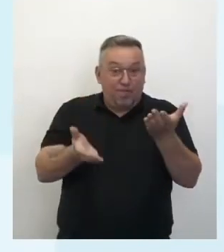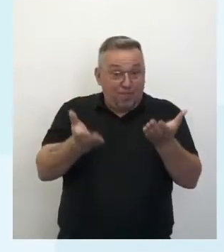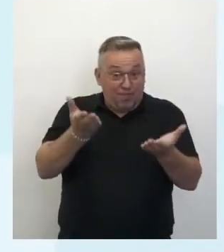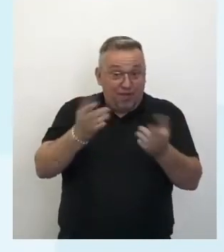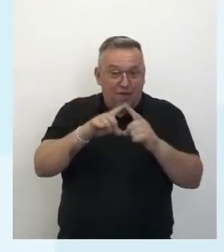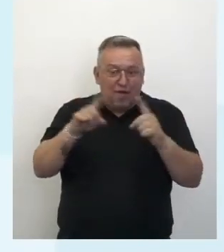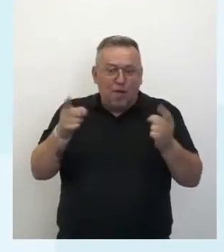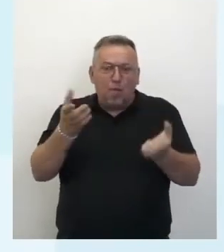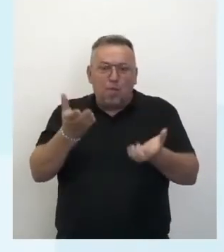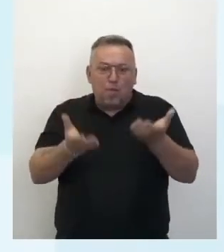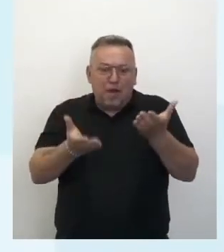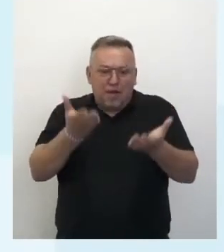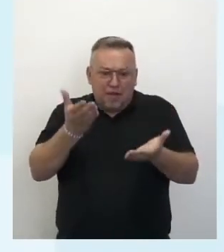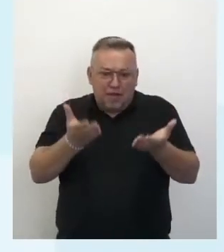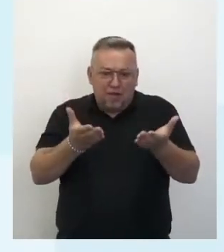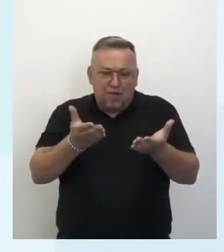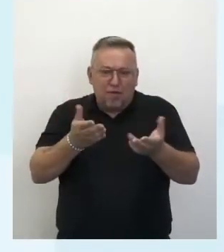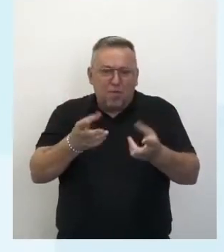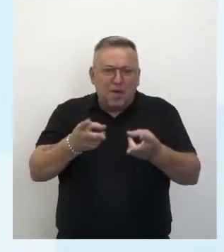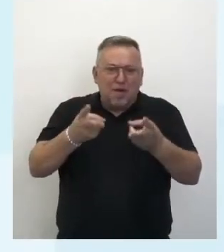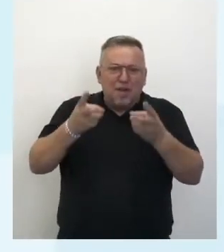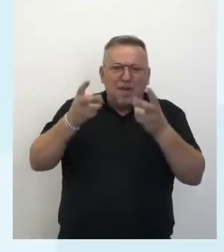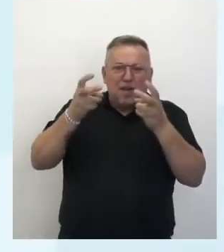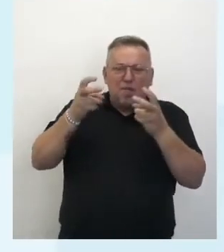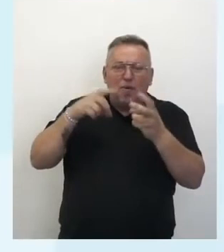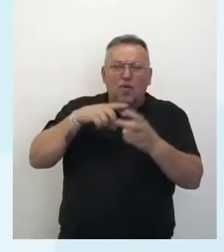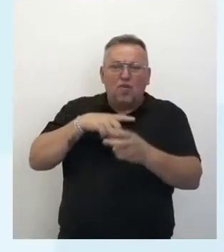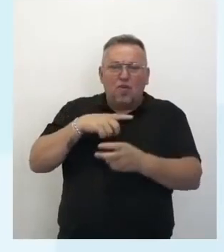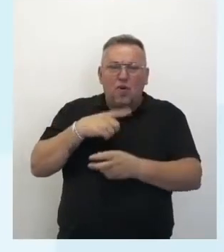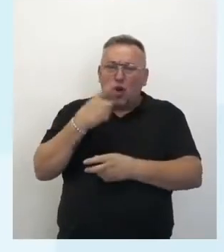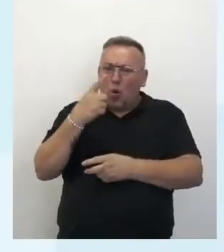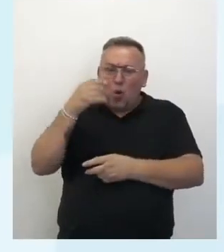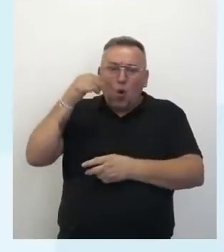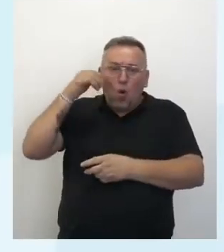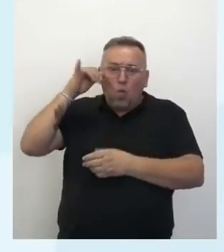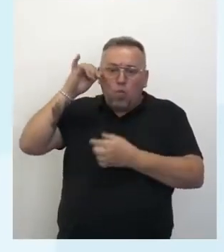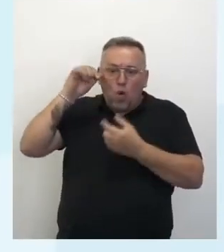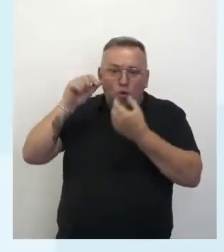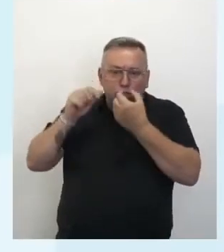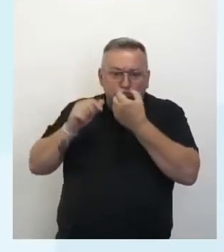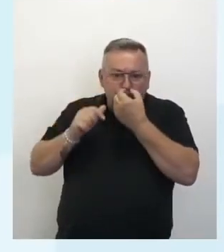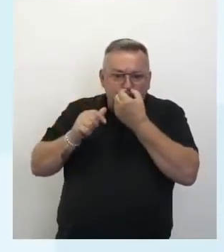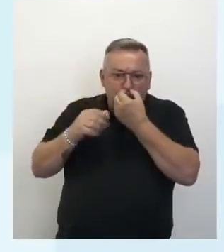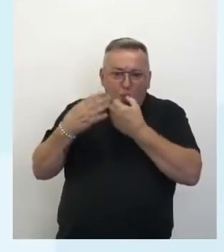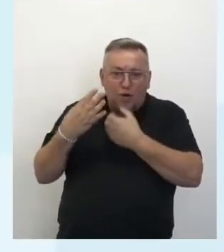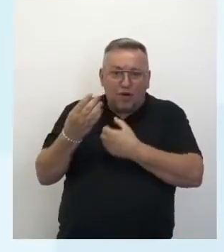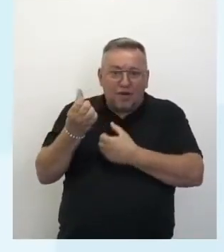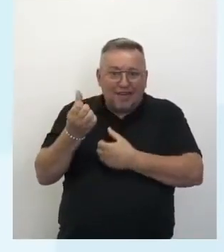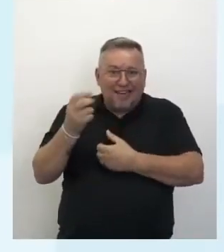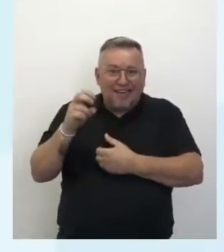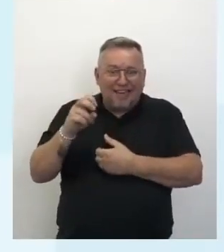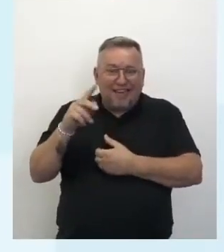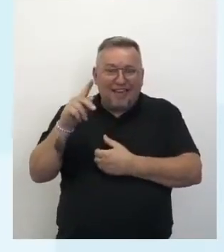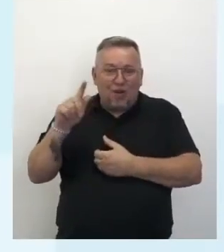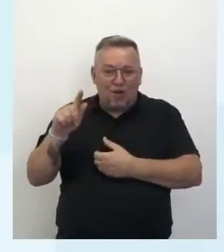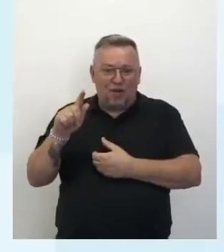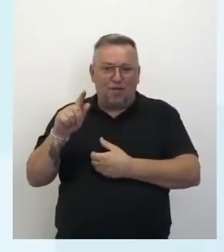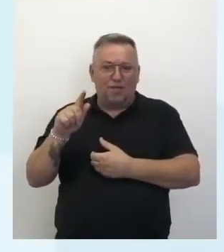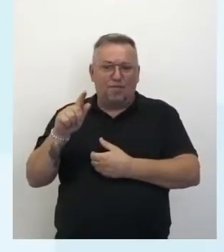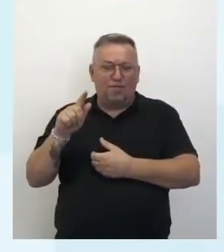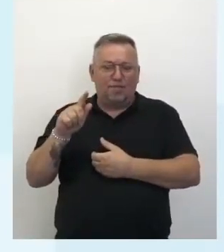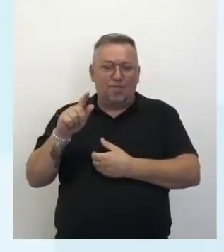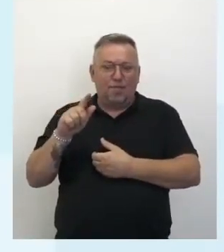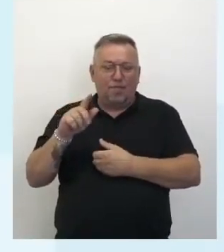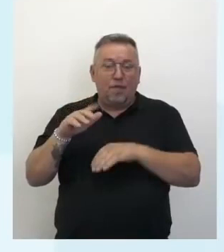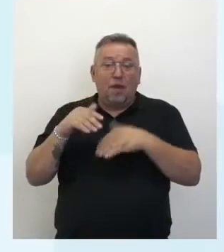a pesagem ali dos animais, constatou um boi com 465 quilogramas. Olha aí. Então